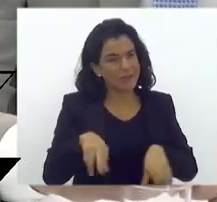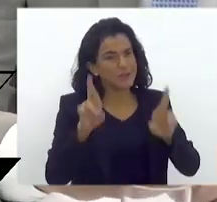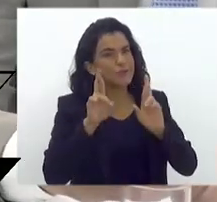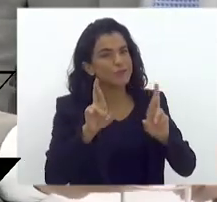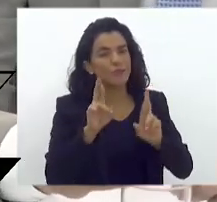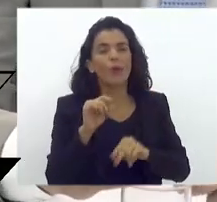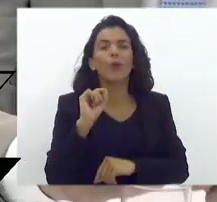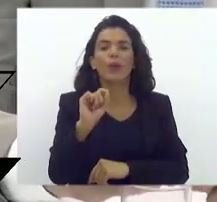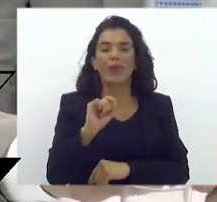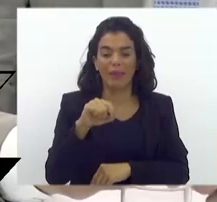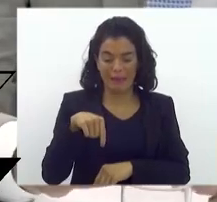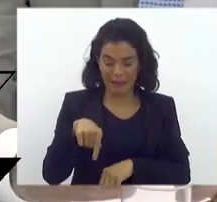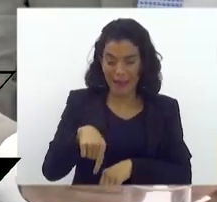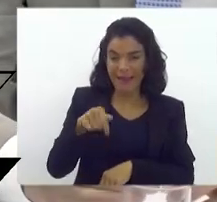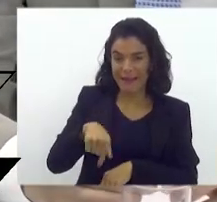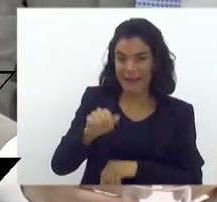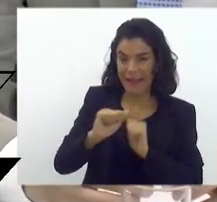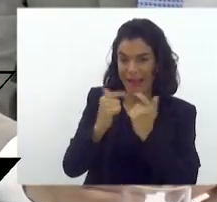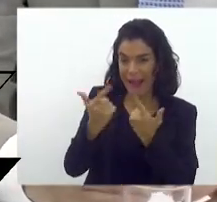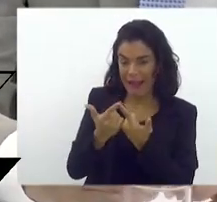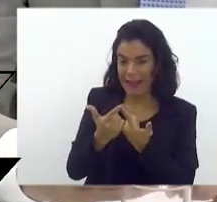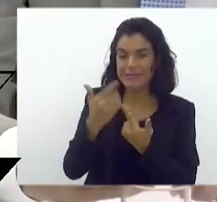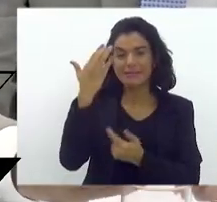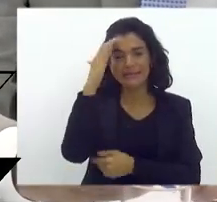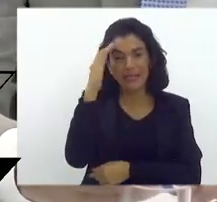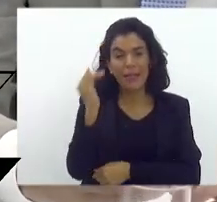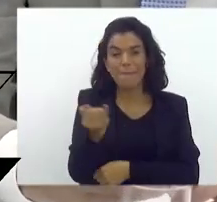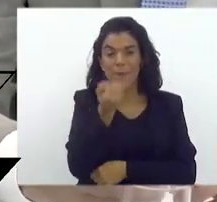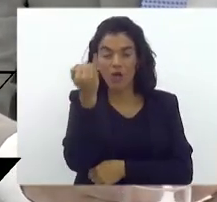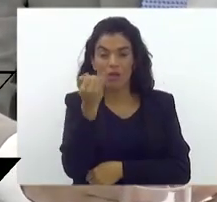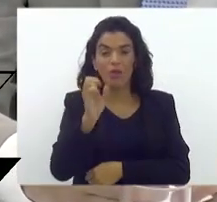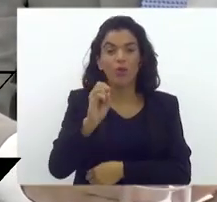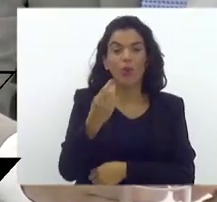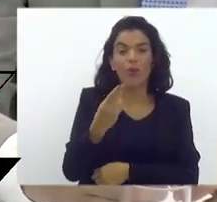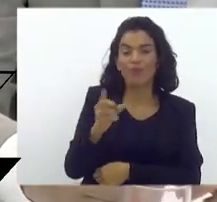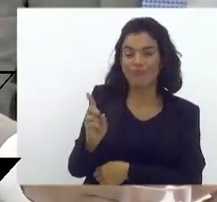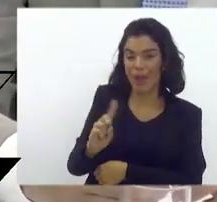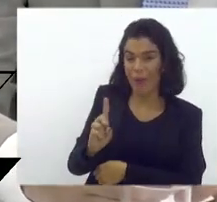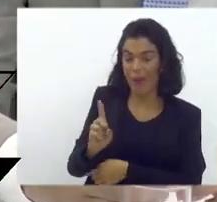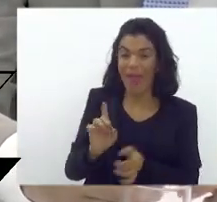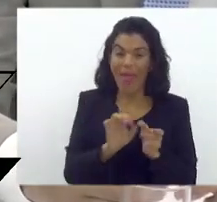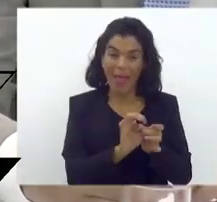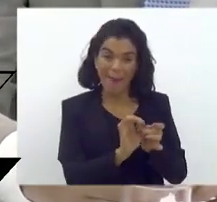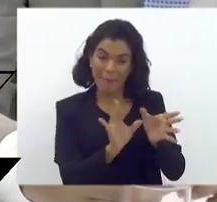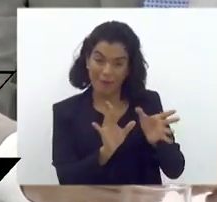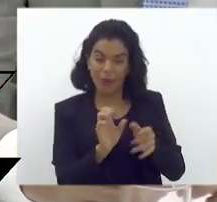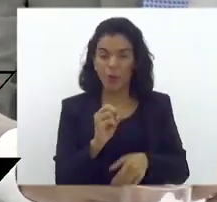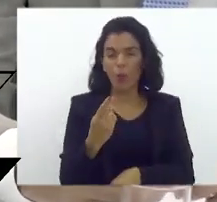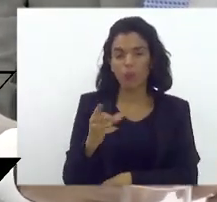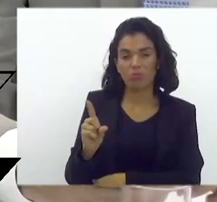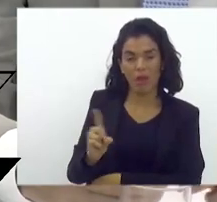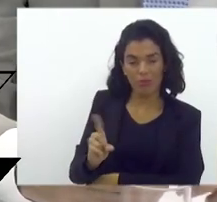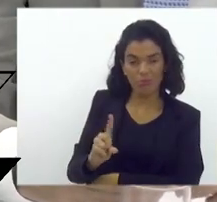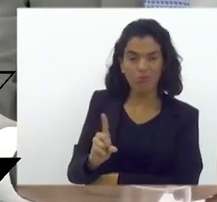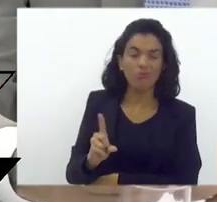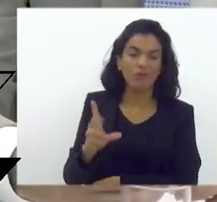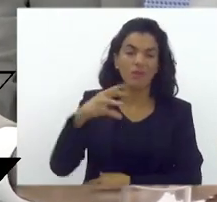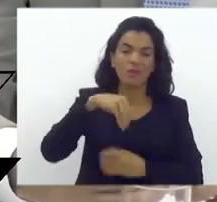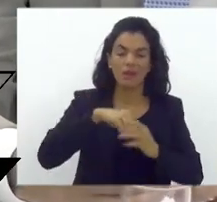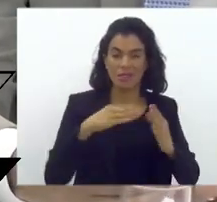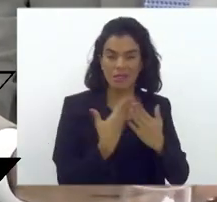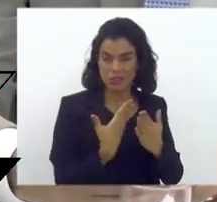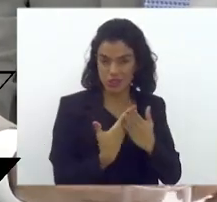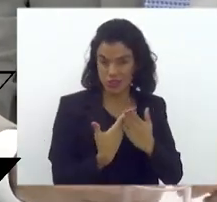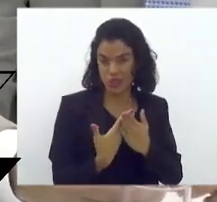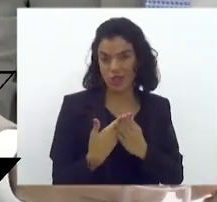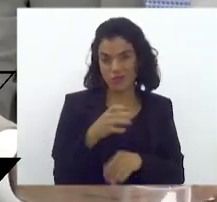espera o que essa casa legislativa entende do que é importante ou não, o que é permitido ou não da política de segurança dentro das escolas do